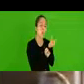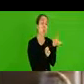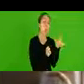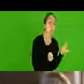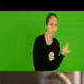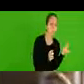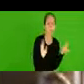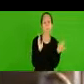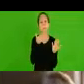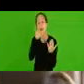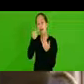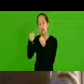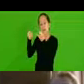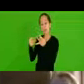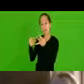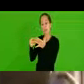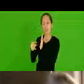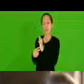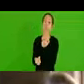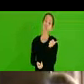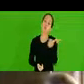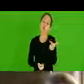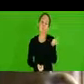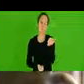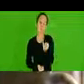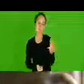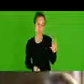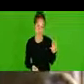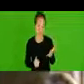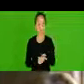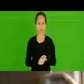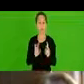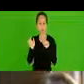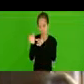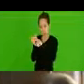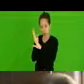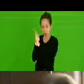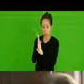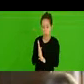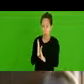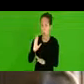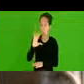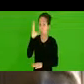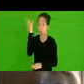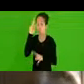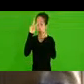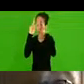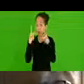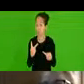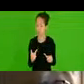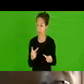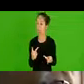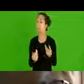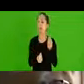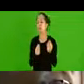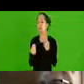a descoberta, descobrir esses fenômenos humanos por meio do processo mesmo de